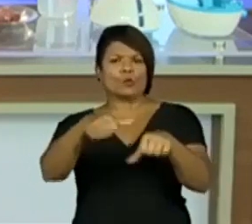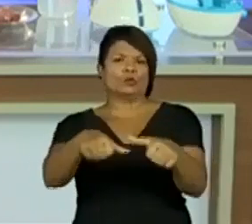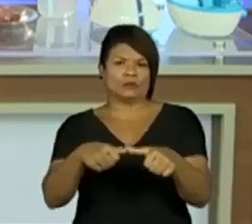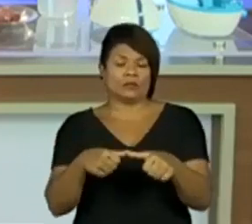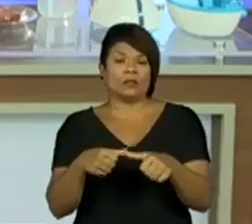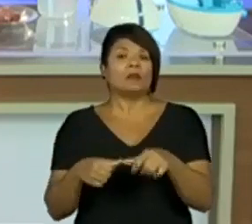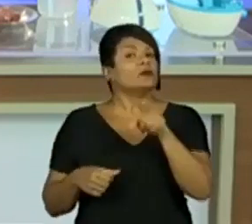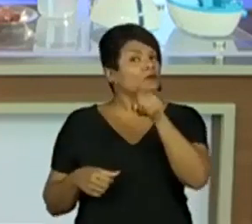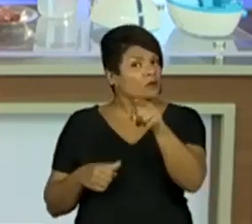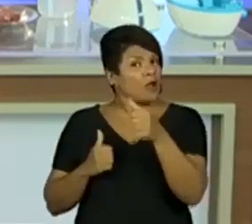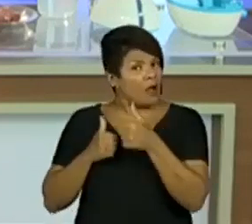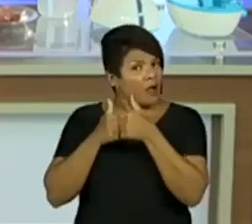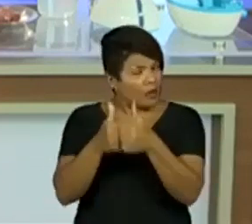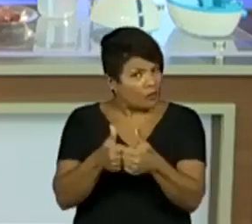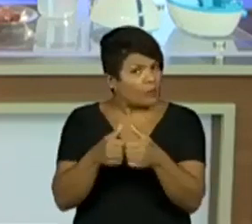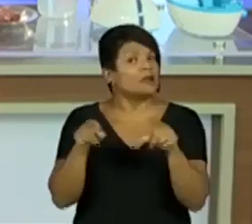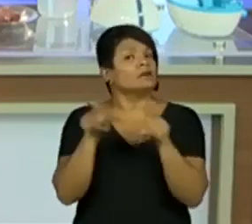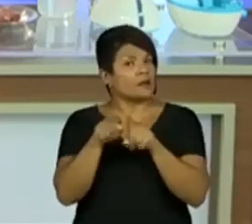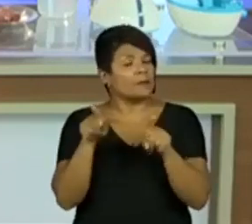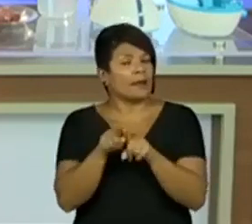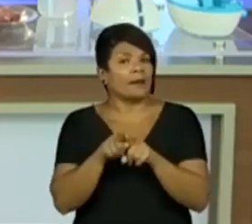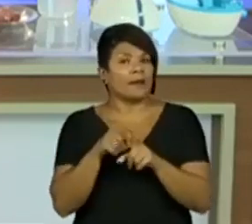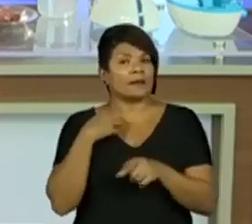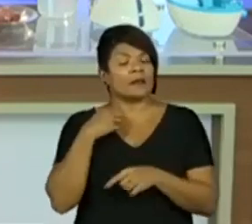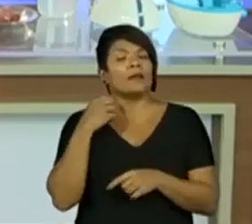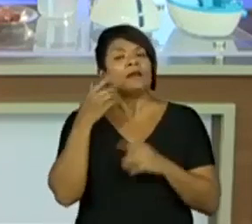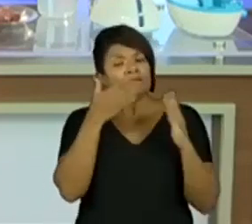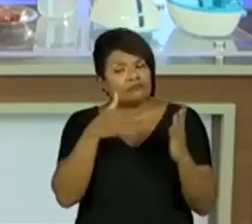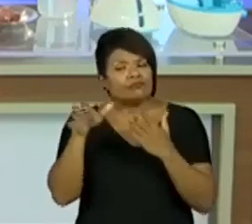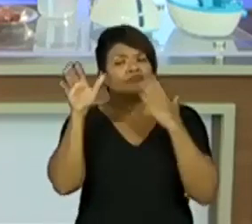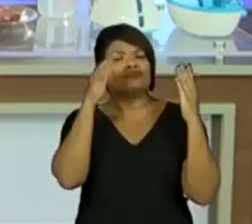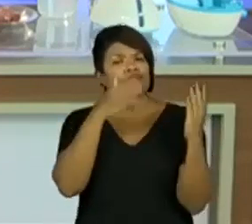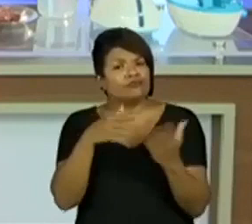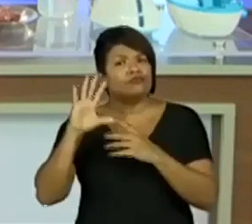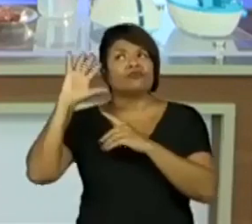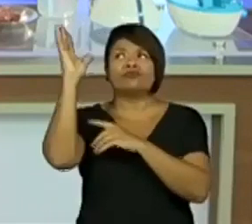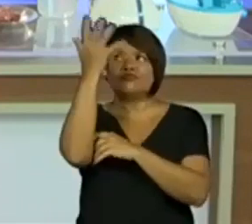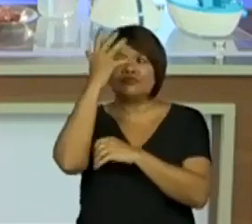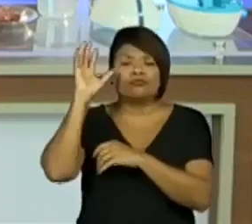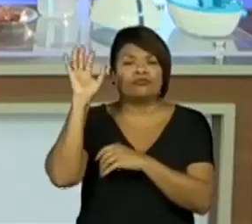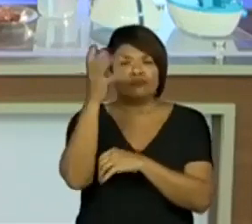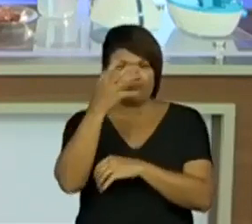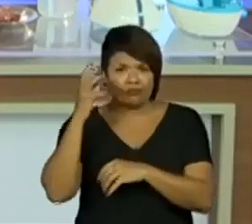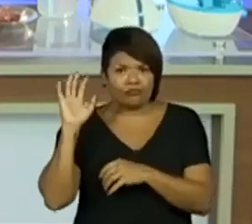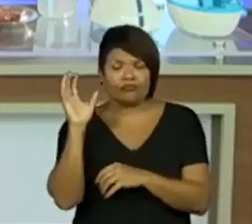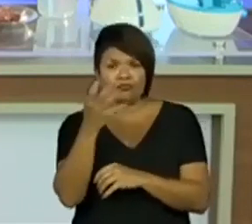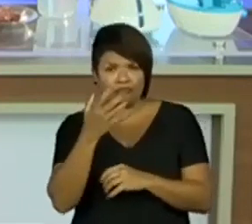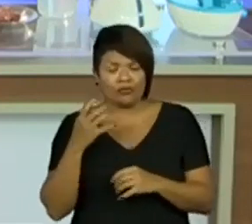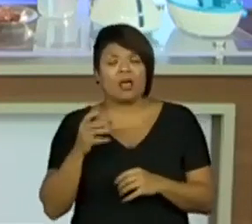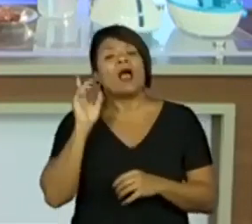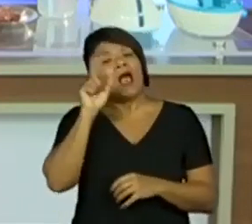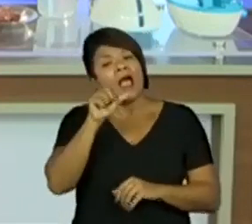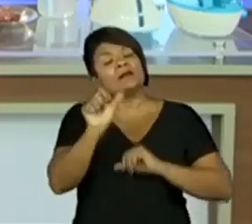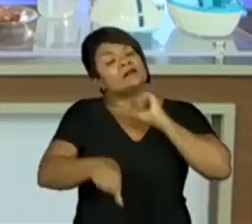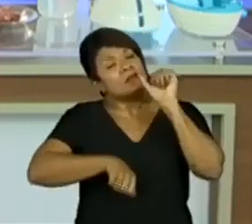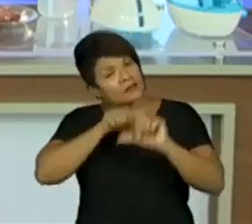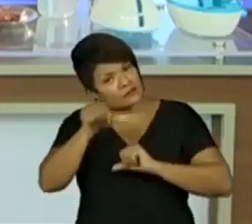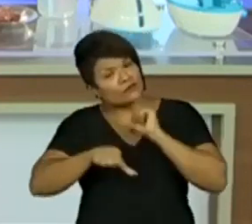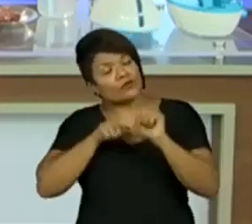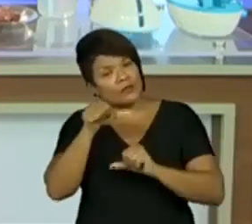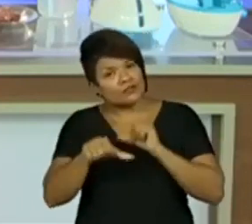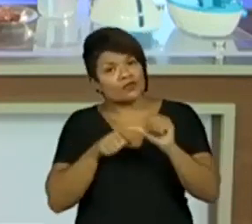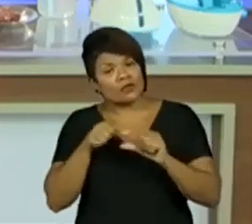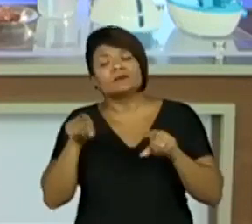acompanham essas transformações e mudanças que ocorrem no tempo, no clima, transformações que ocorrem